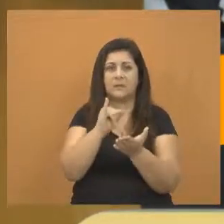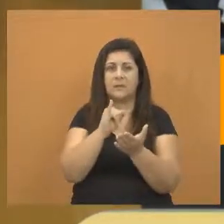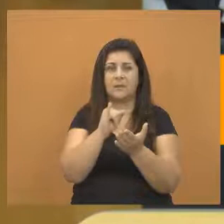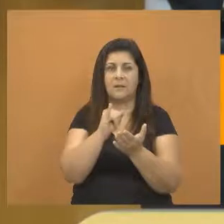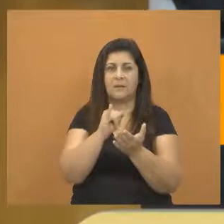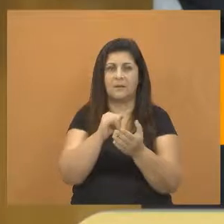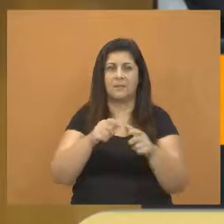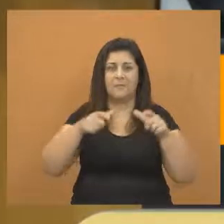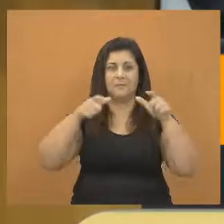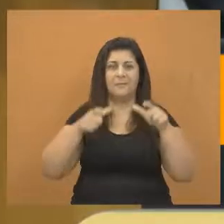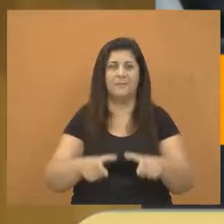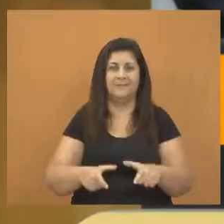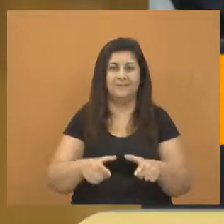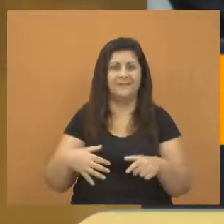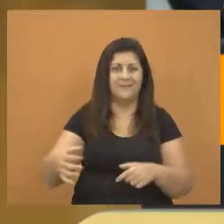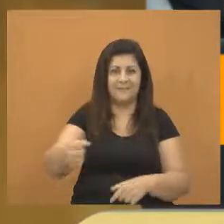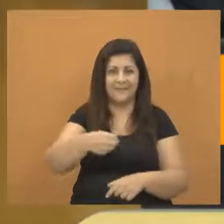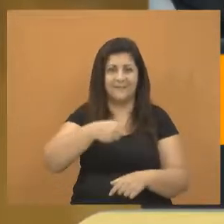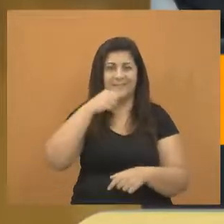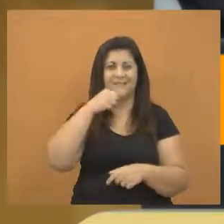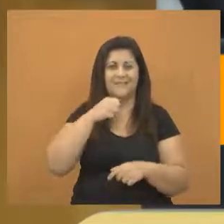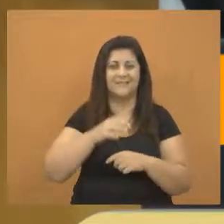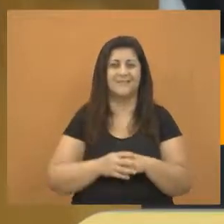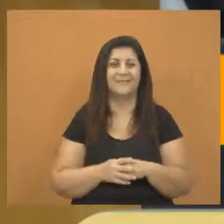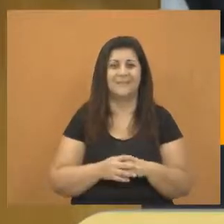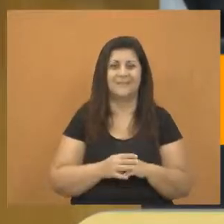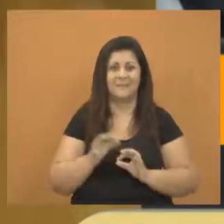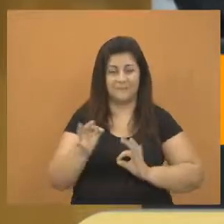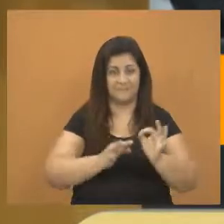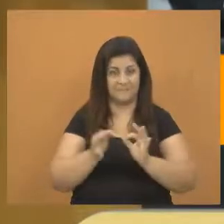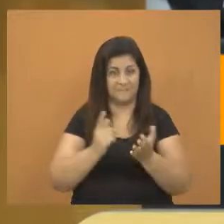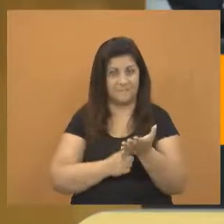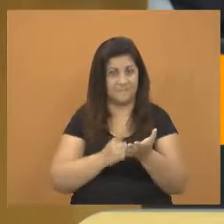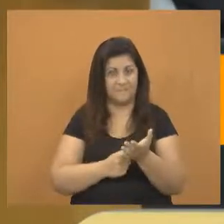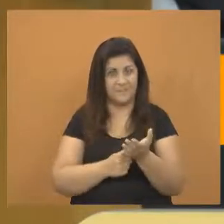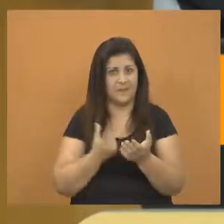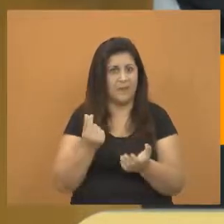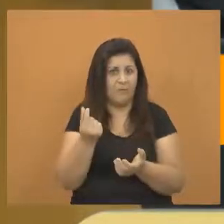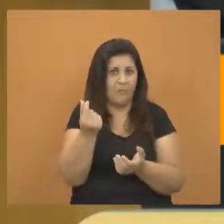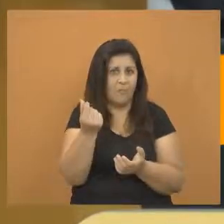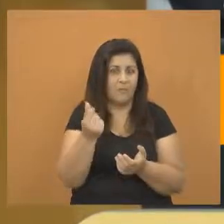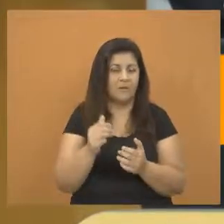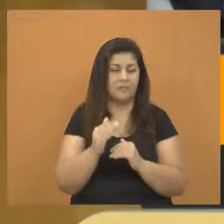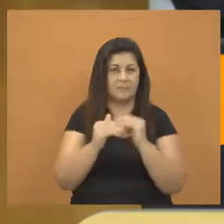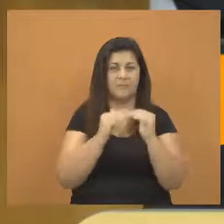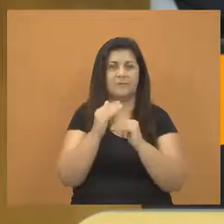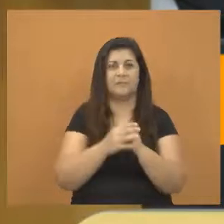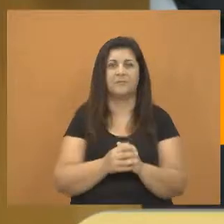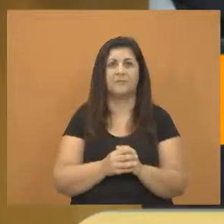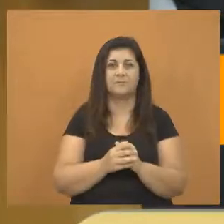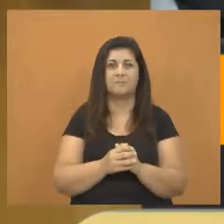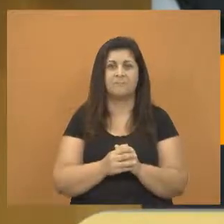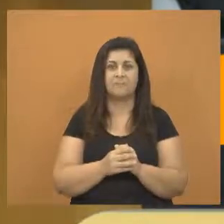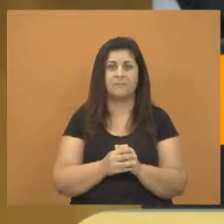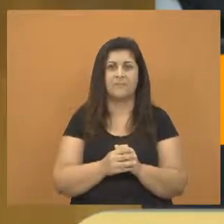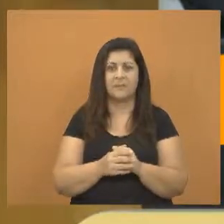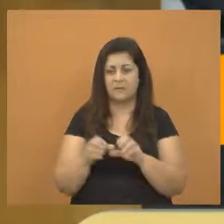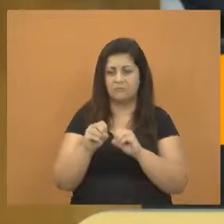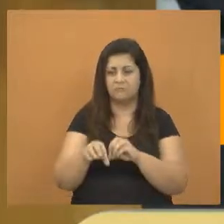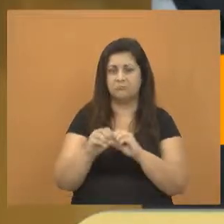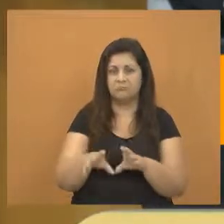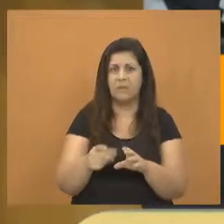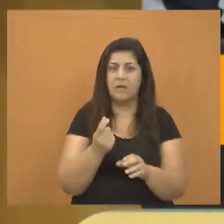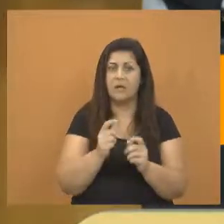Cerveja, elaboração do Plano de Desenvolvimento Econômico do Município, fomento à economia